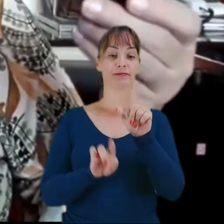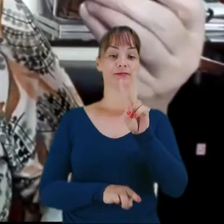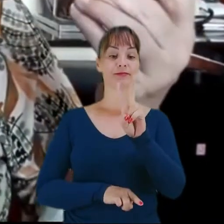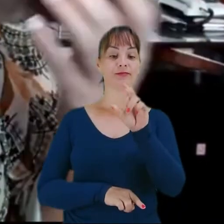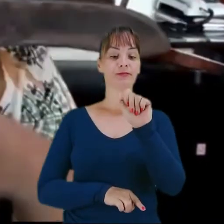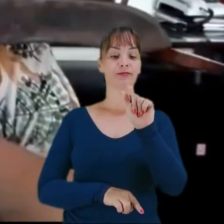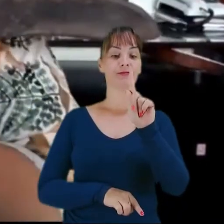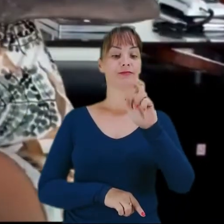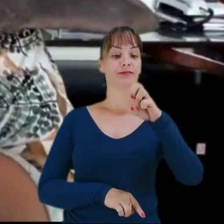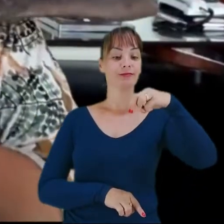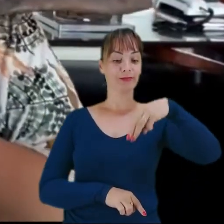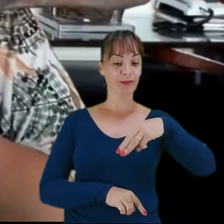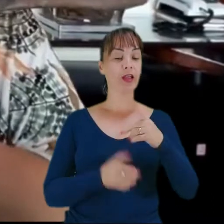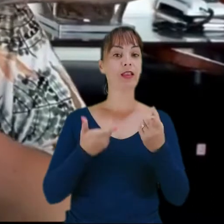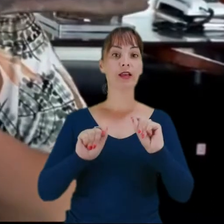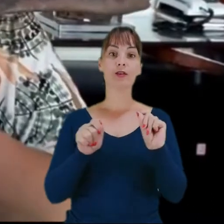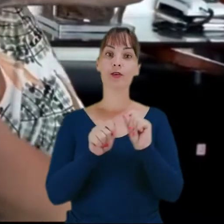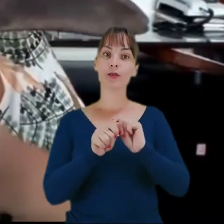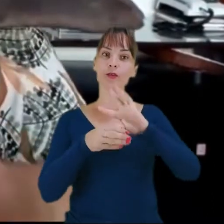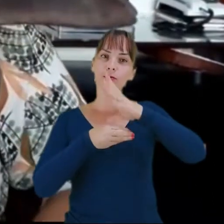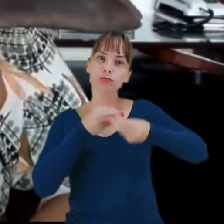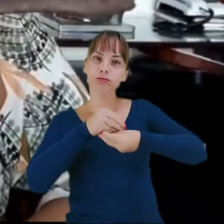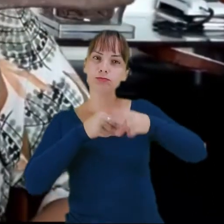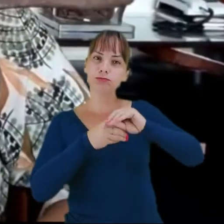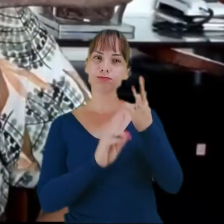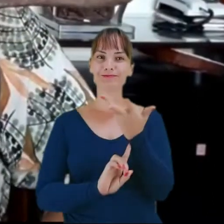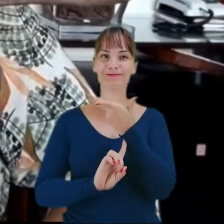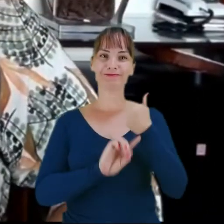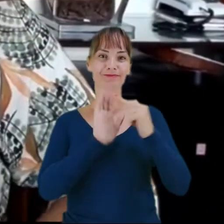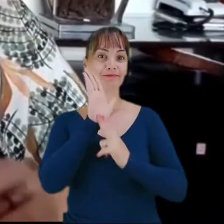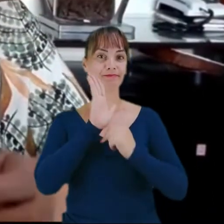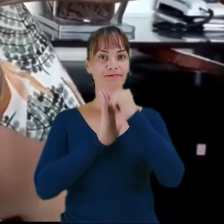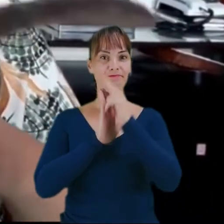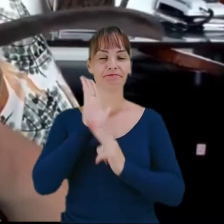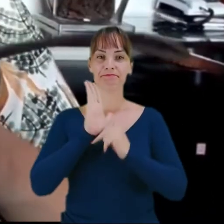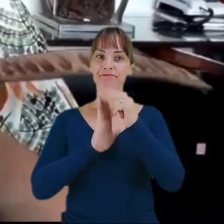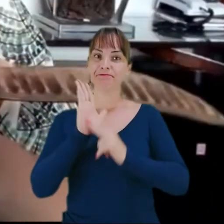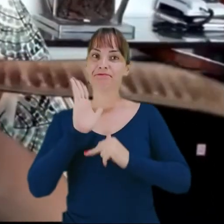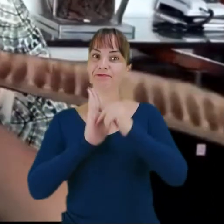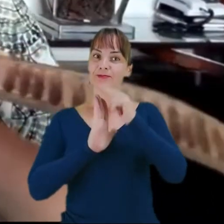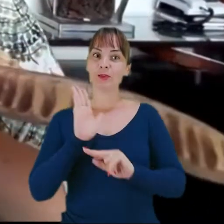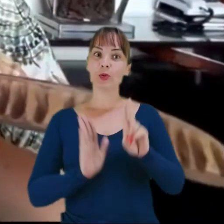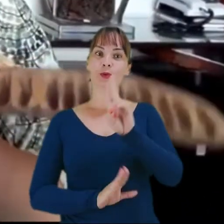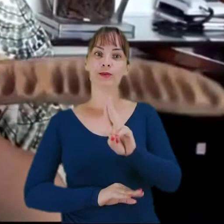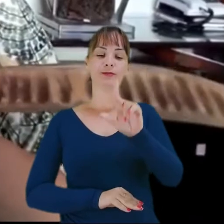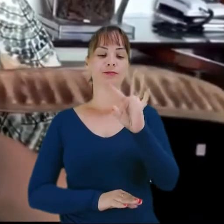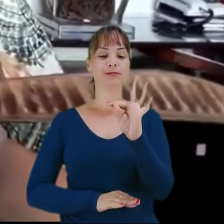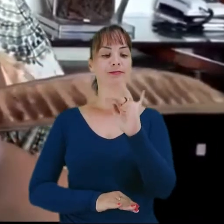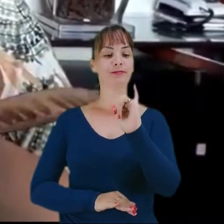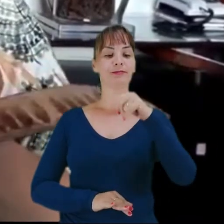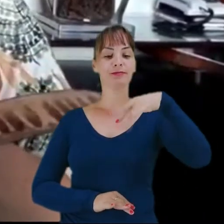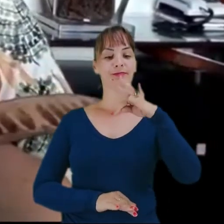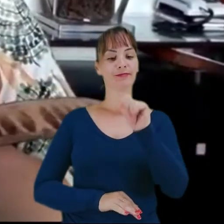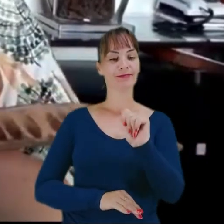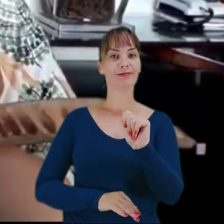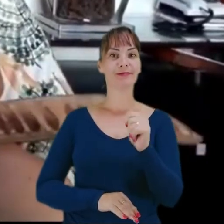vagem. Aqui a criança pode fazer sua produção, sua composição artística, pintar com tinta guache, tudo. E aqui ela pode